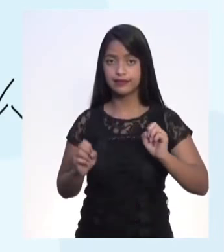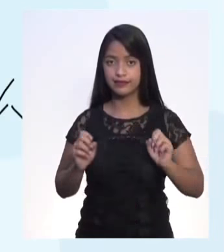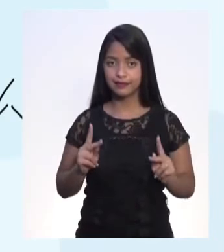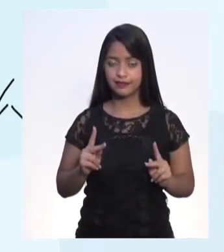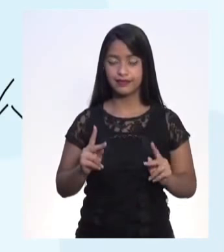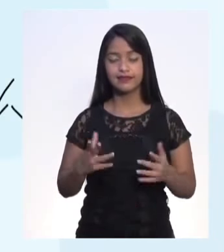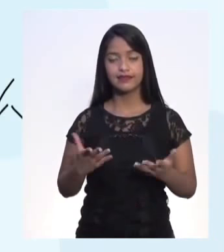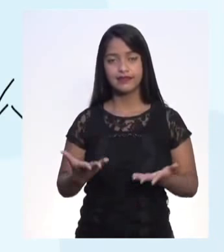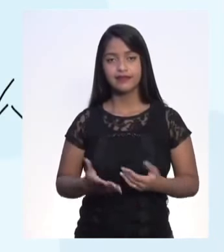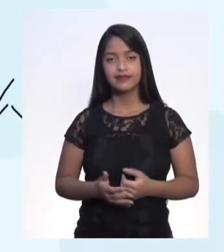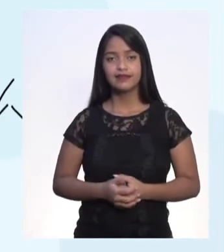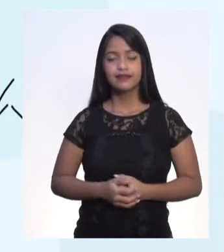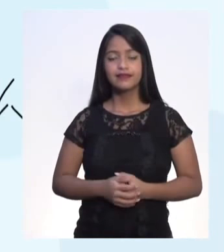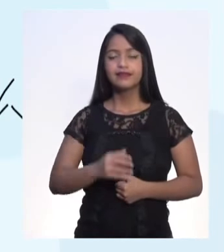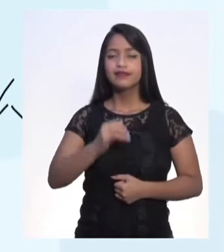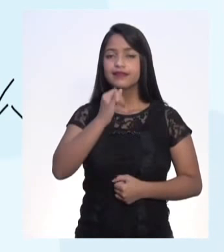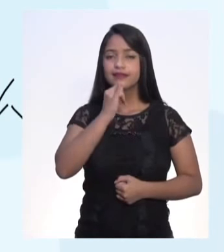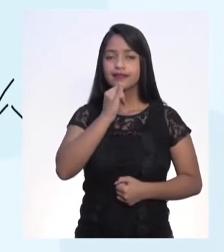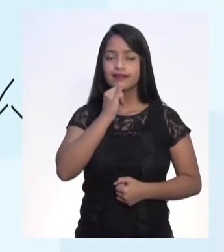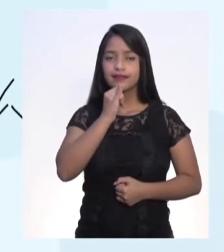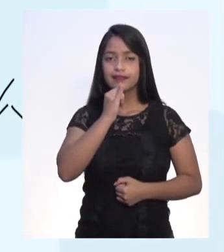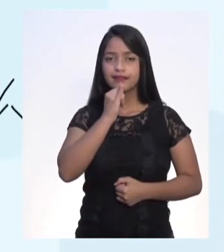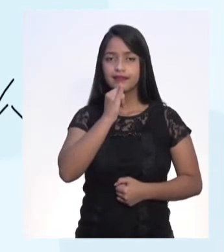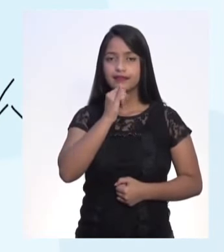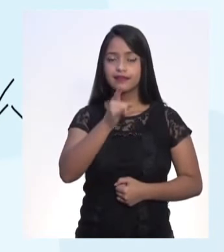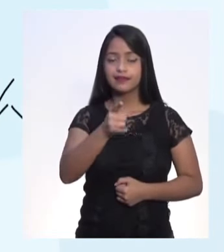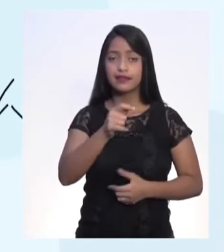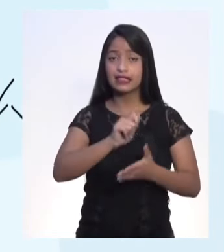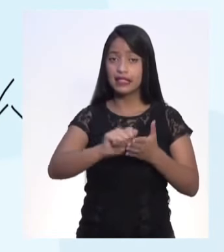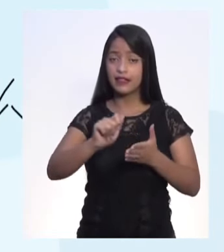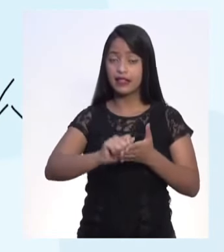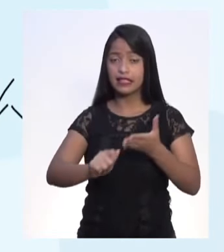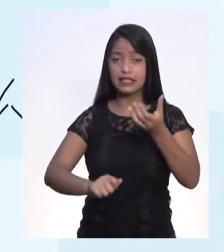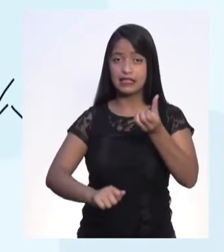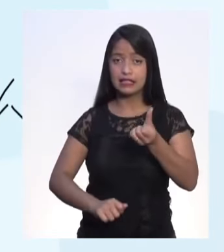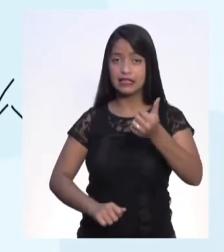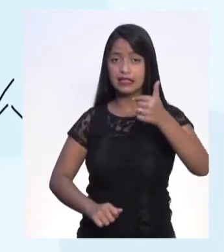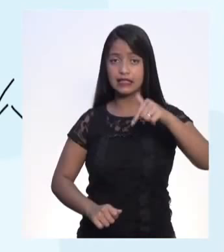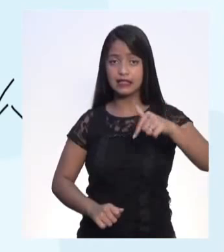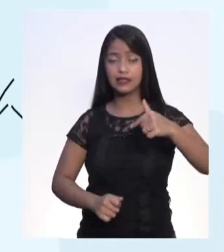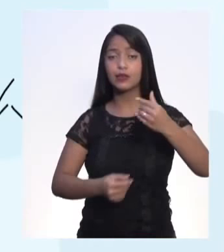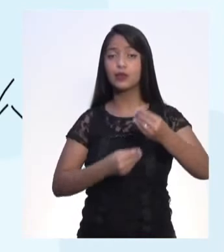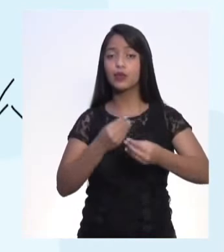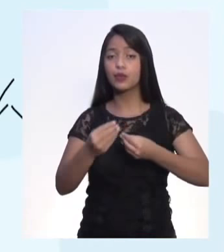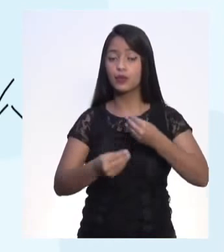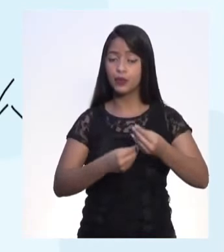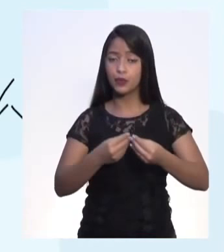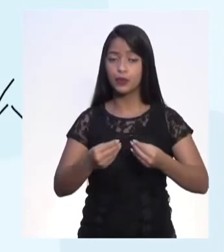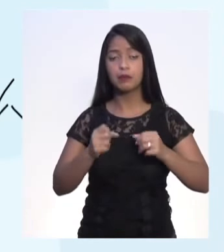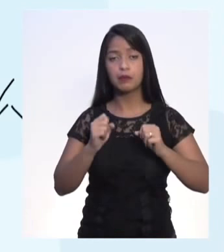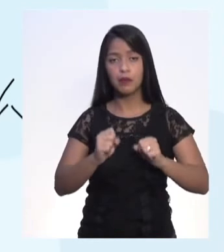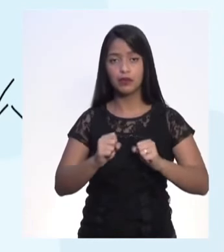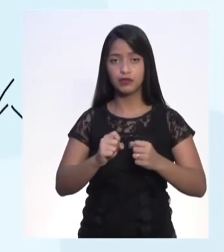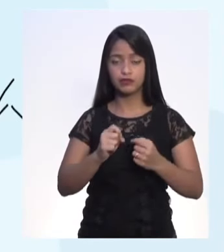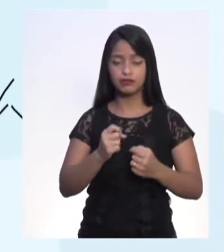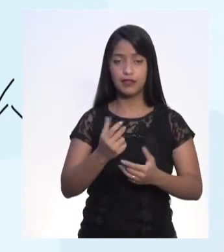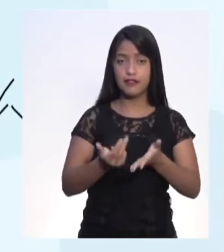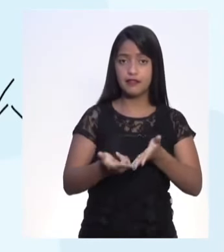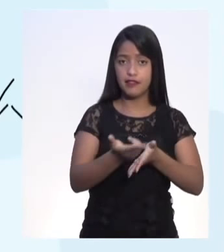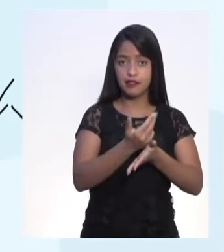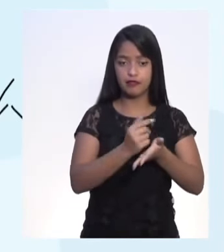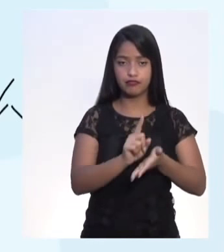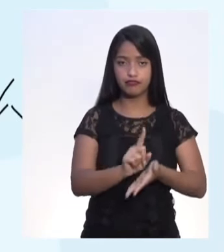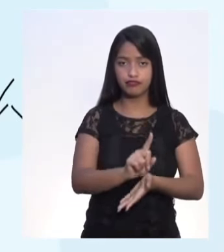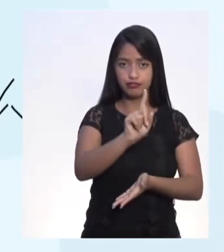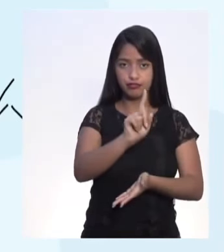seja aí então para você escrever pois é um 67 você poderia indicar a a flechinha para cima e